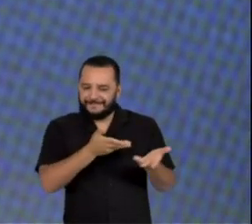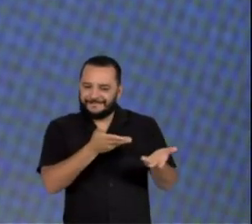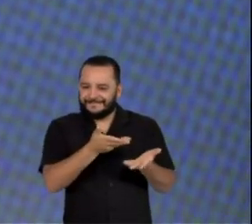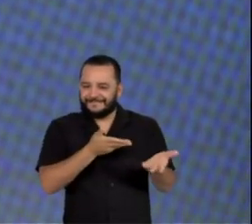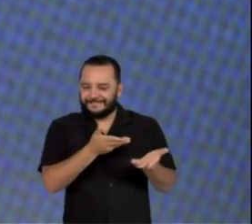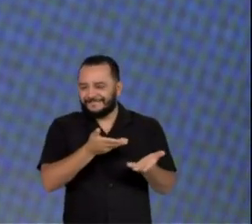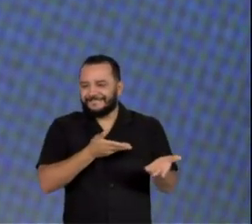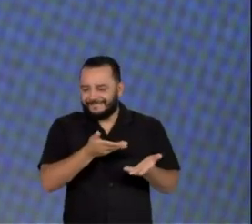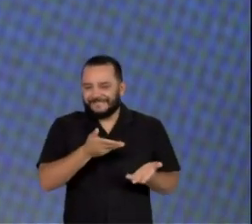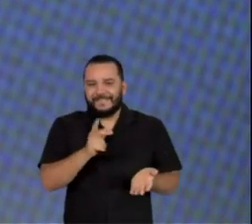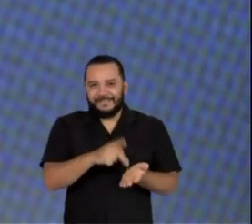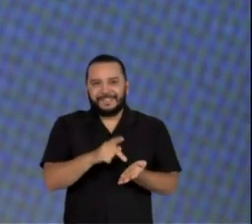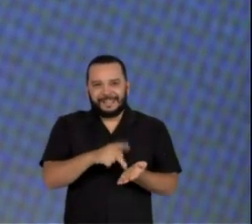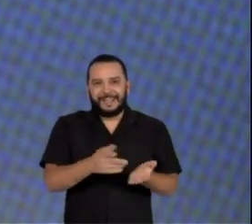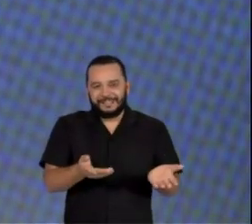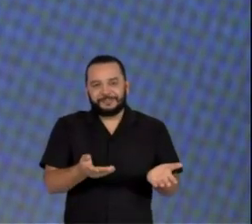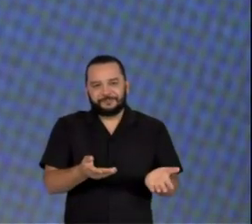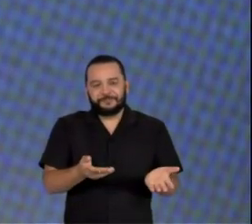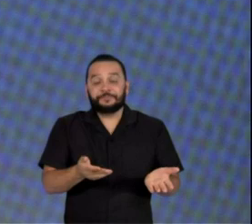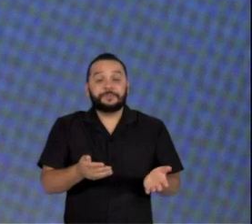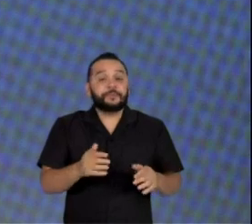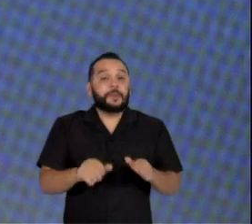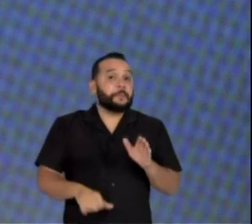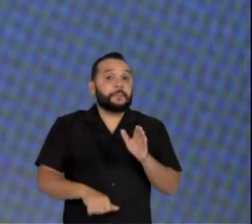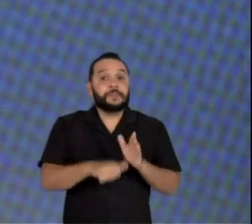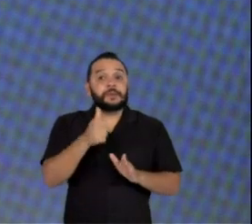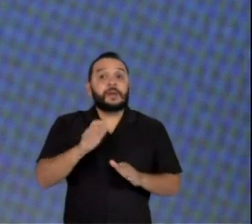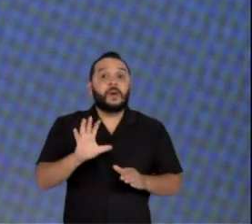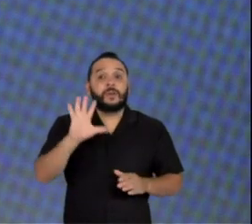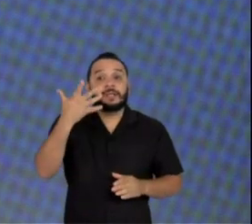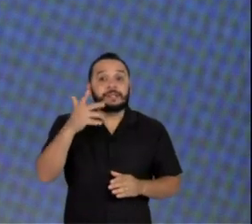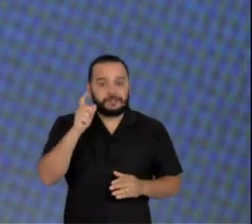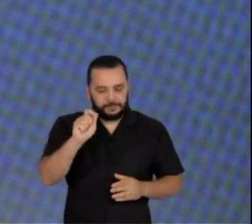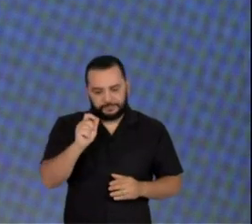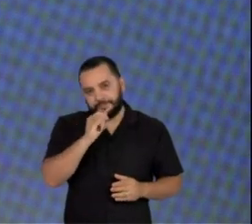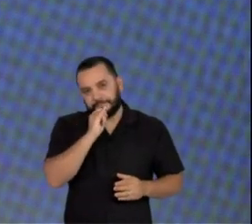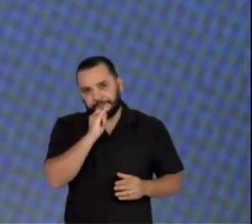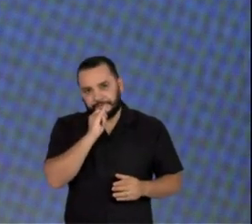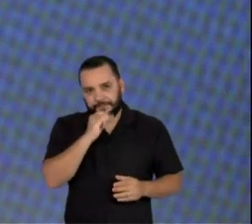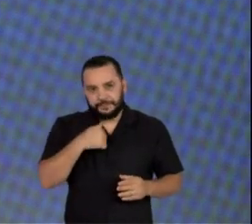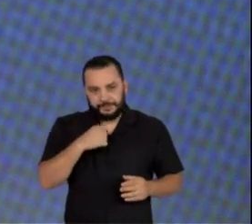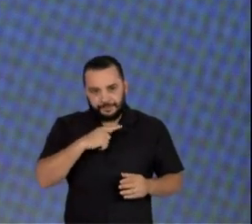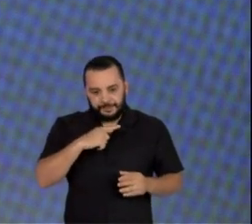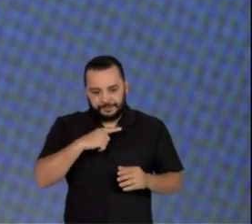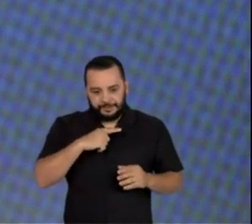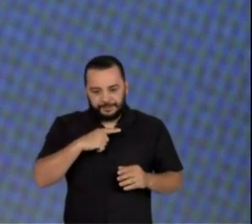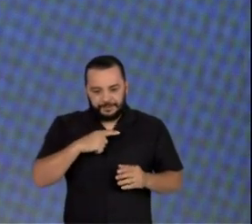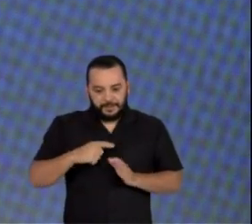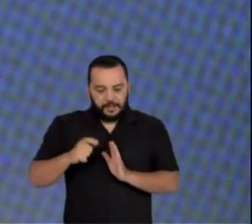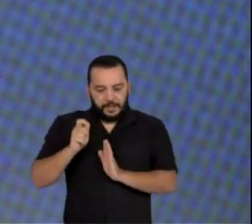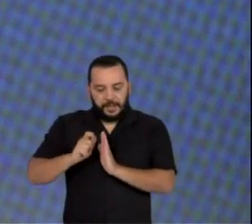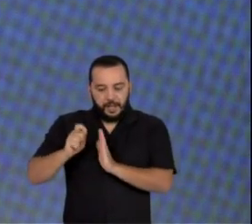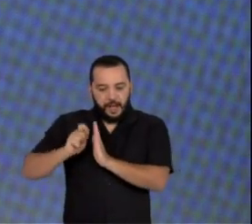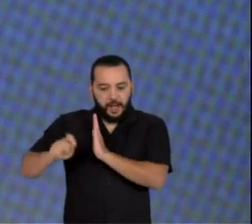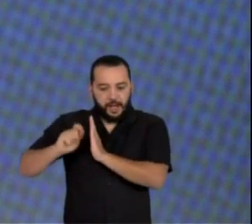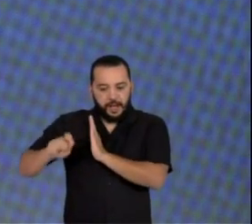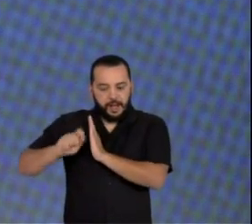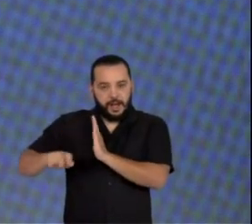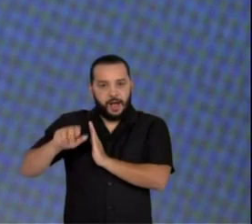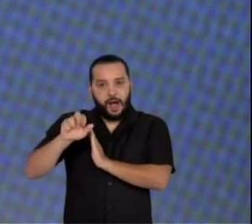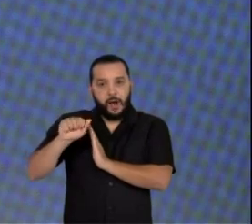primeira chispa que tem que acontecer é entre o autor e o